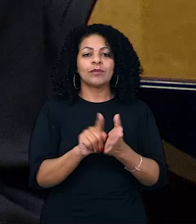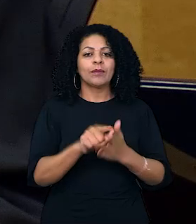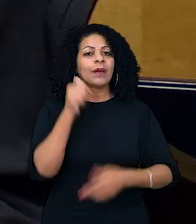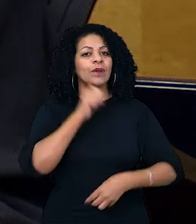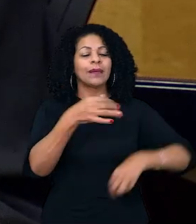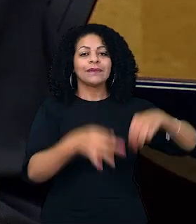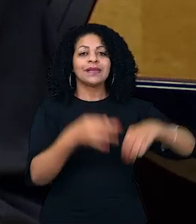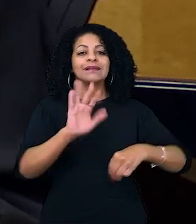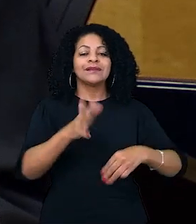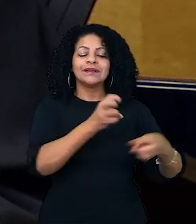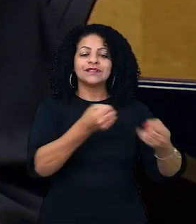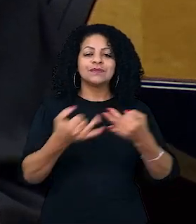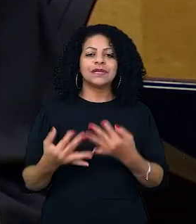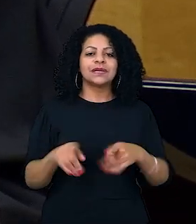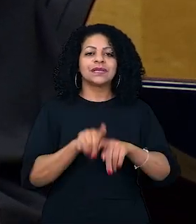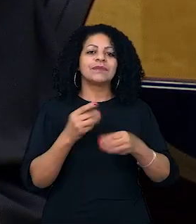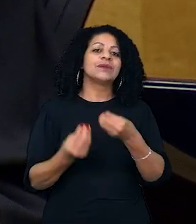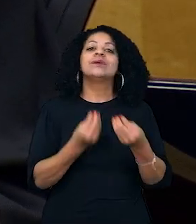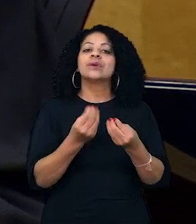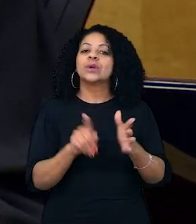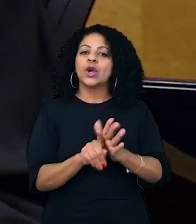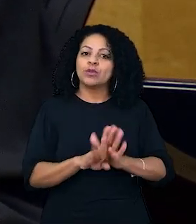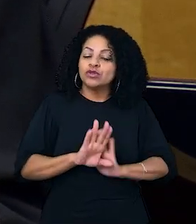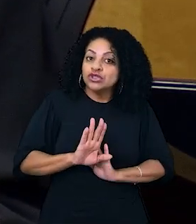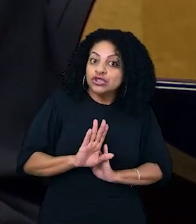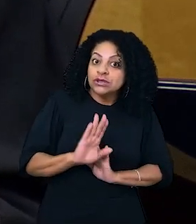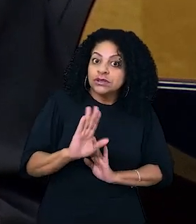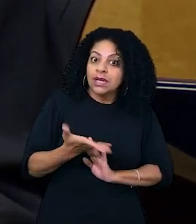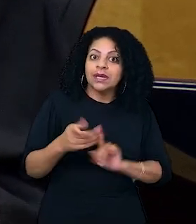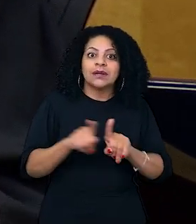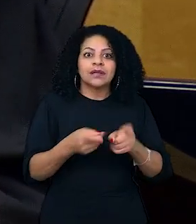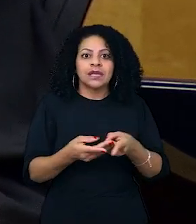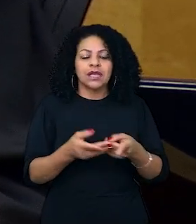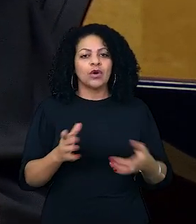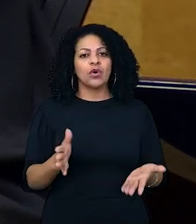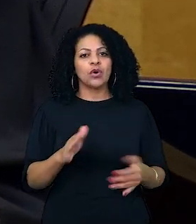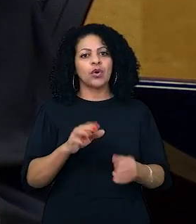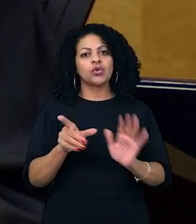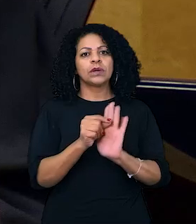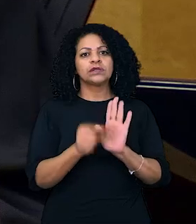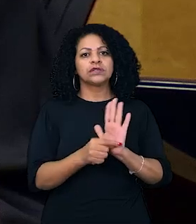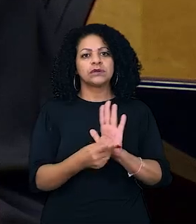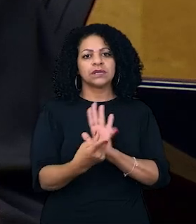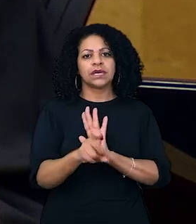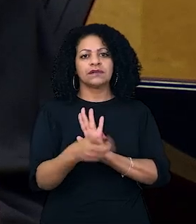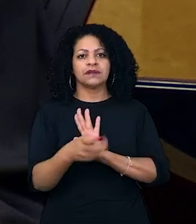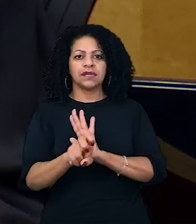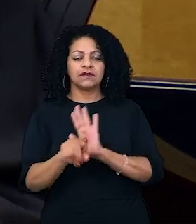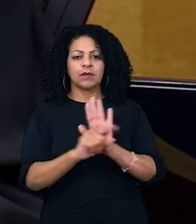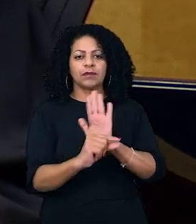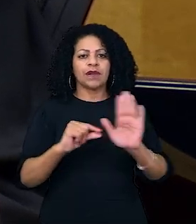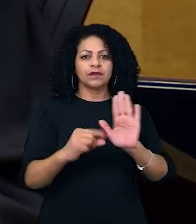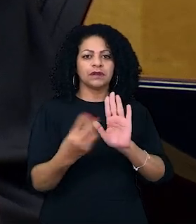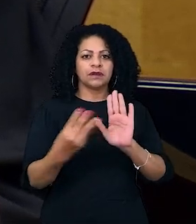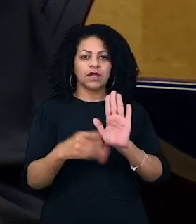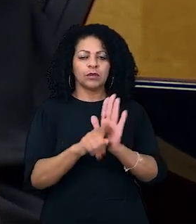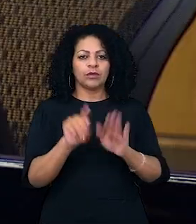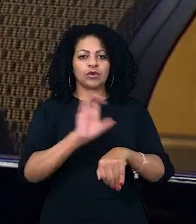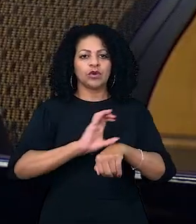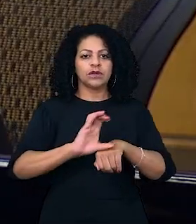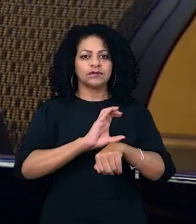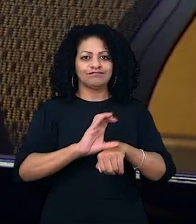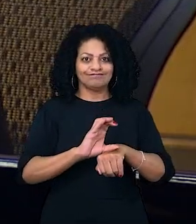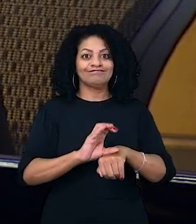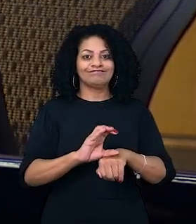no aditamento que faz a seu voto, expressamente impugnou a pretensão fundada no artigo 515, parágrafo 3º do Código de Processo Civil.